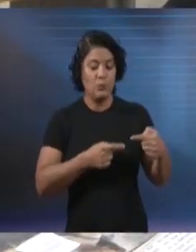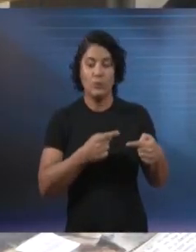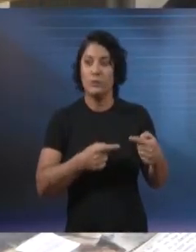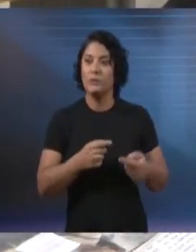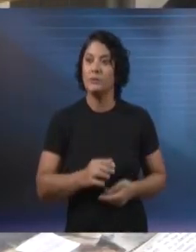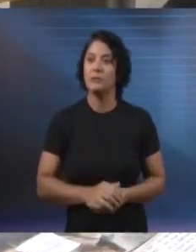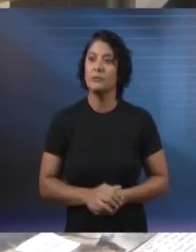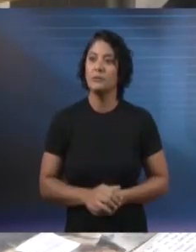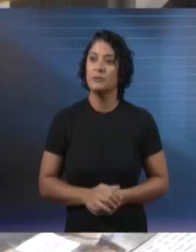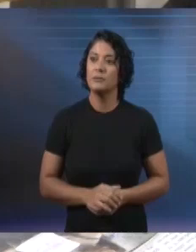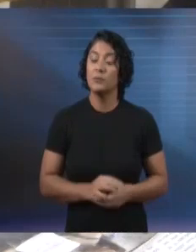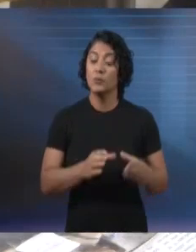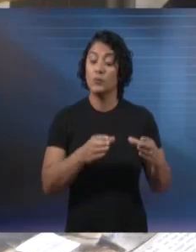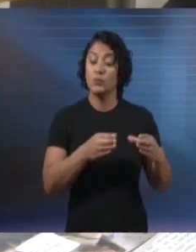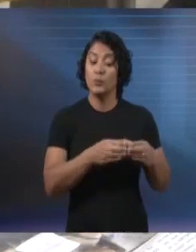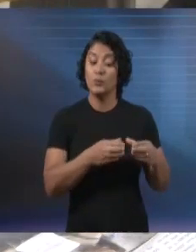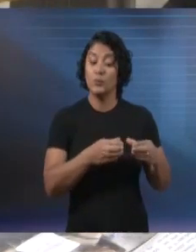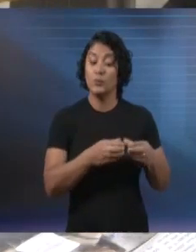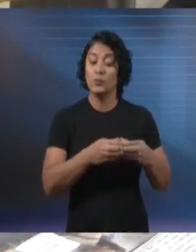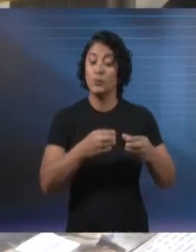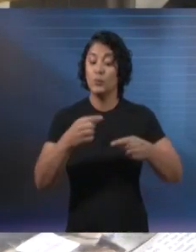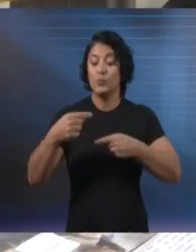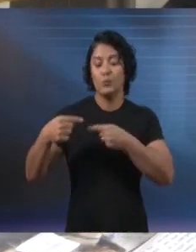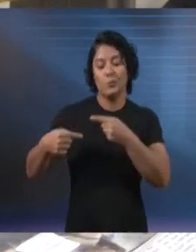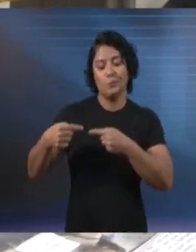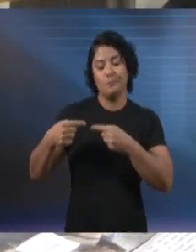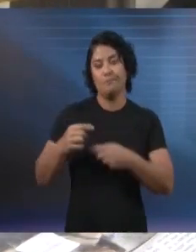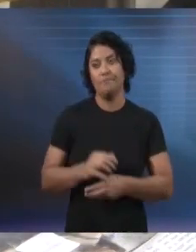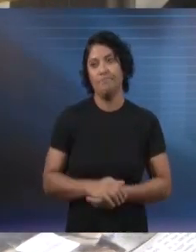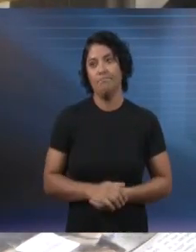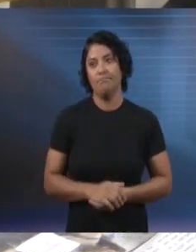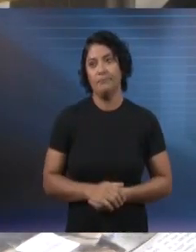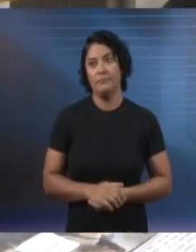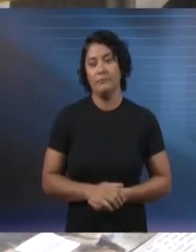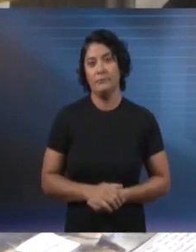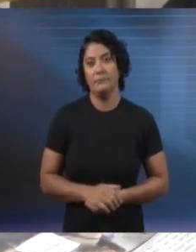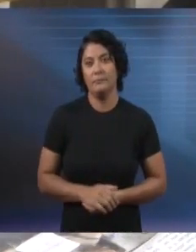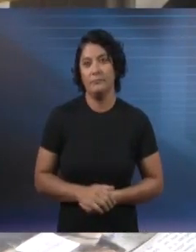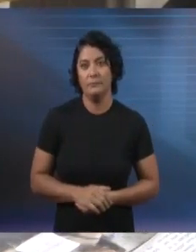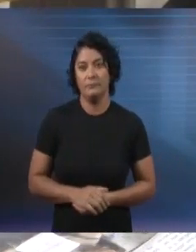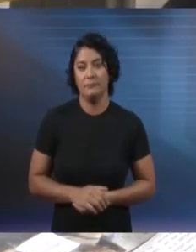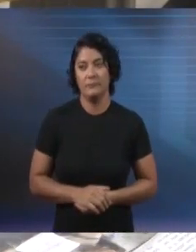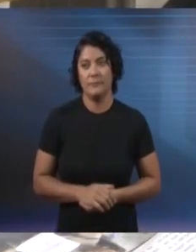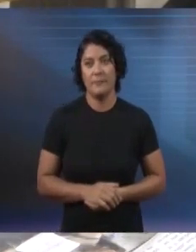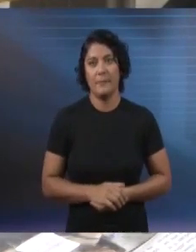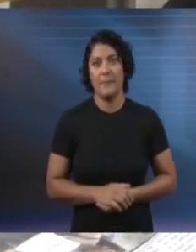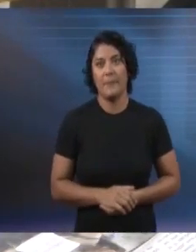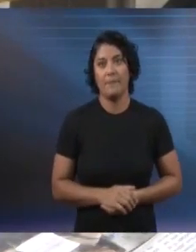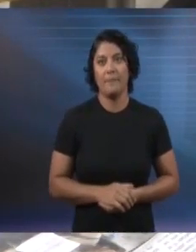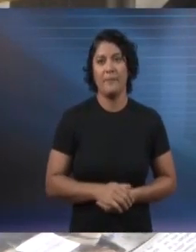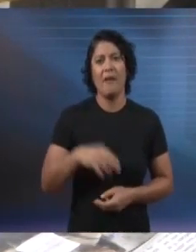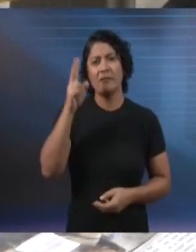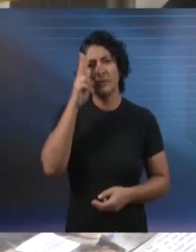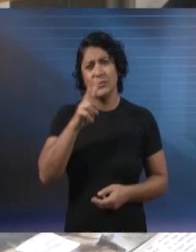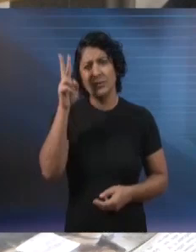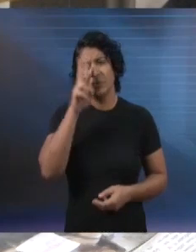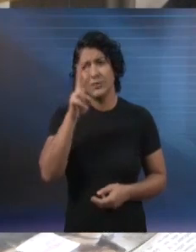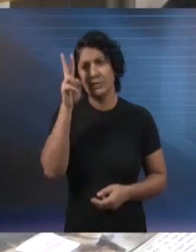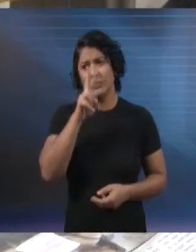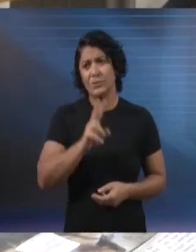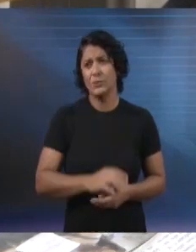desse grupo político. Mas isso é uma prática histórica, vem do, e